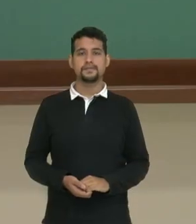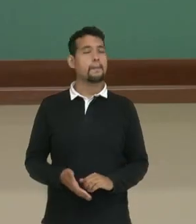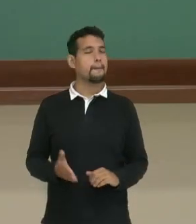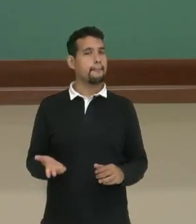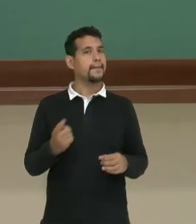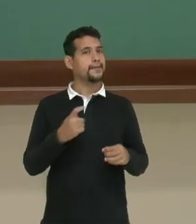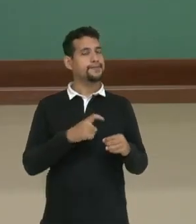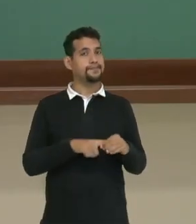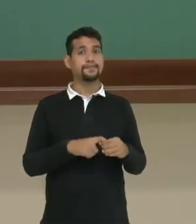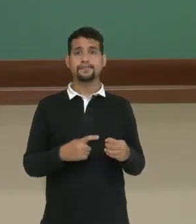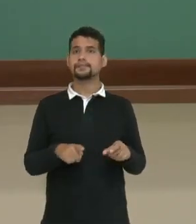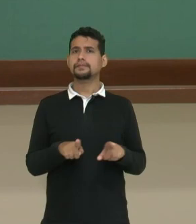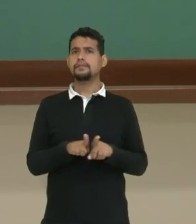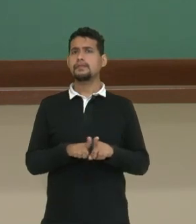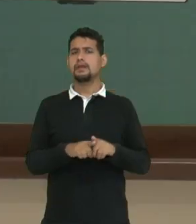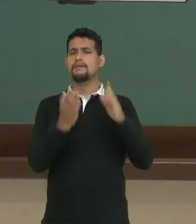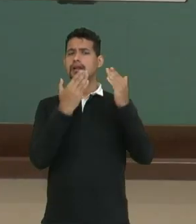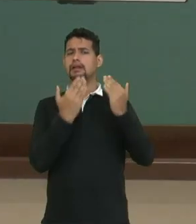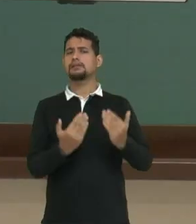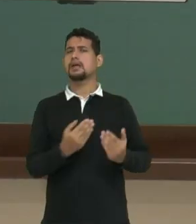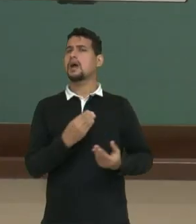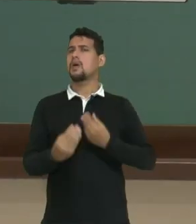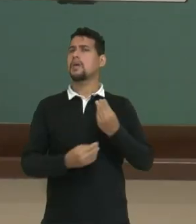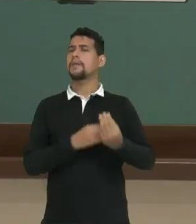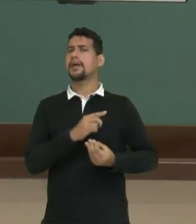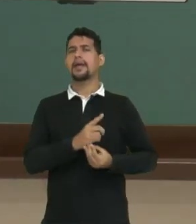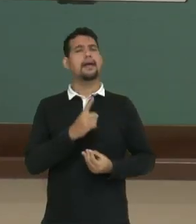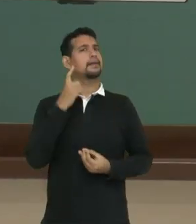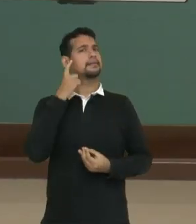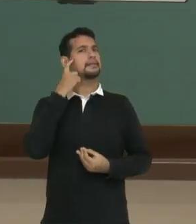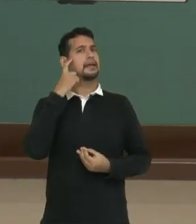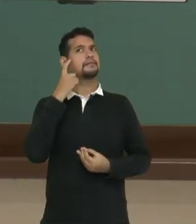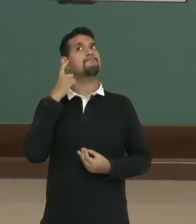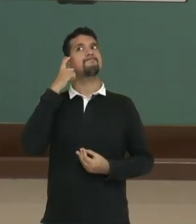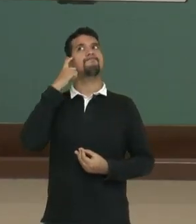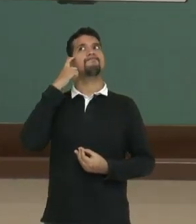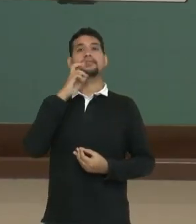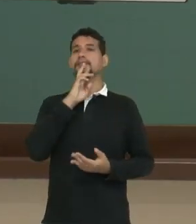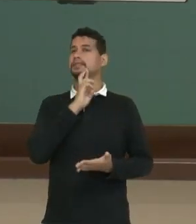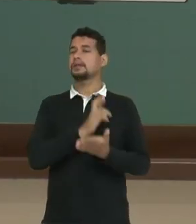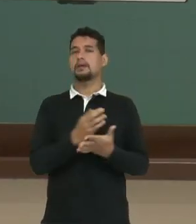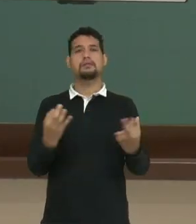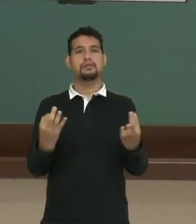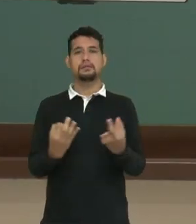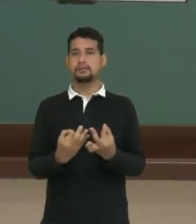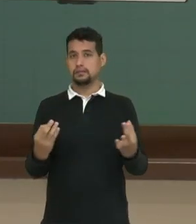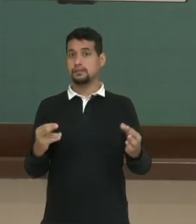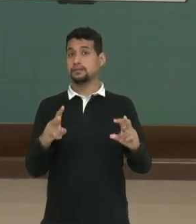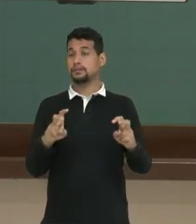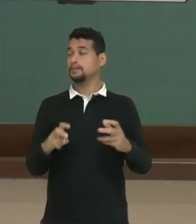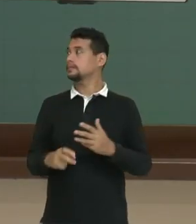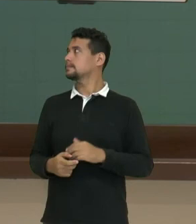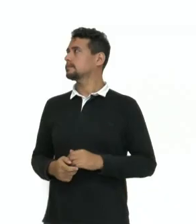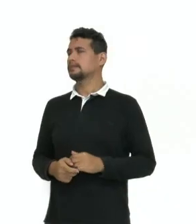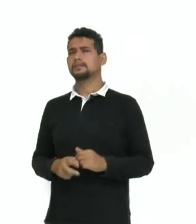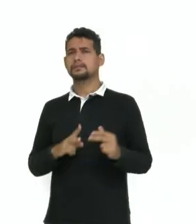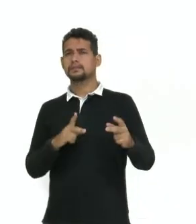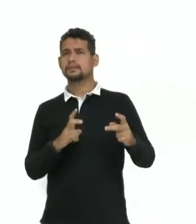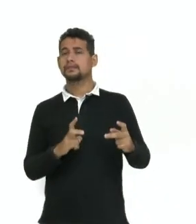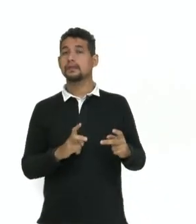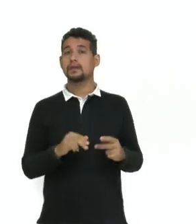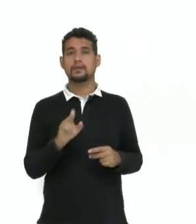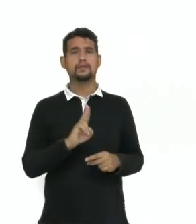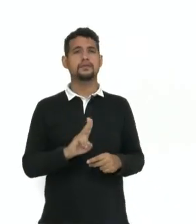Retornando então, pessoal, vamos ver aqui como que fica uma possibilidade de pensarmos a resposta adequada para essa questão. Então vejam, a